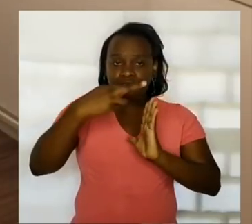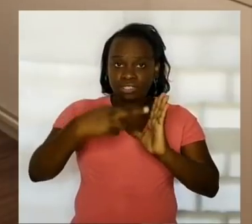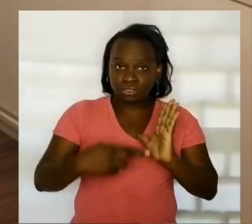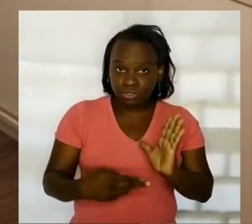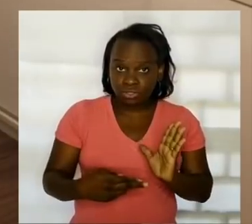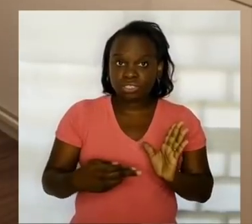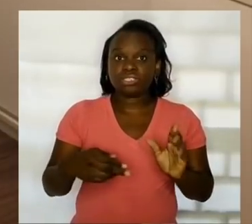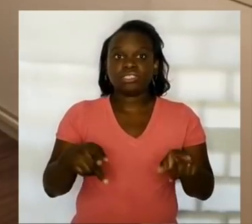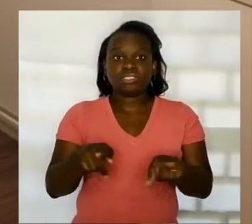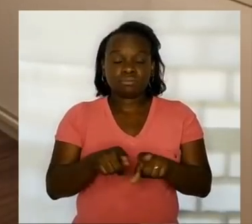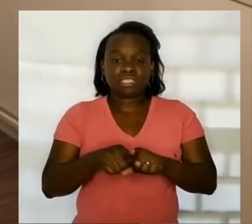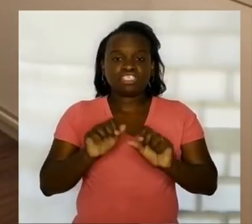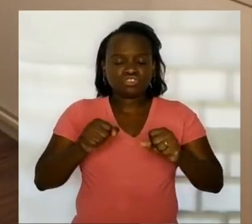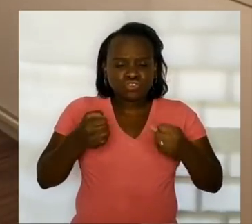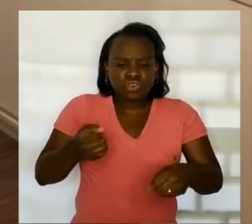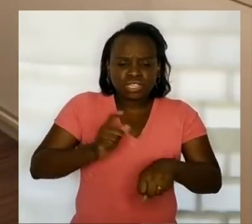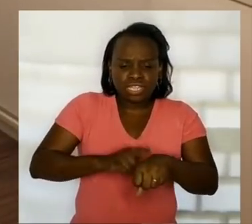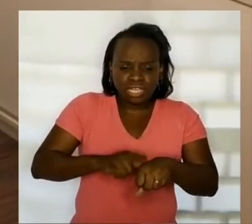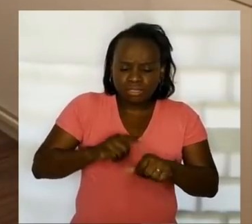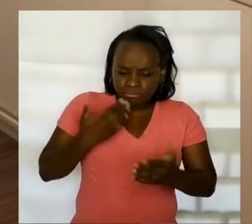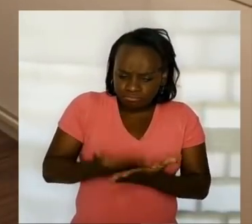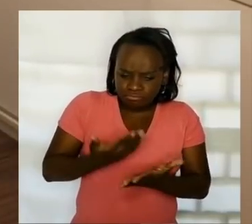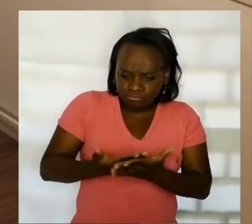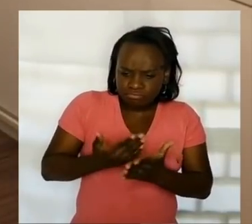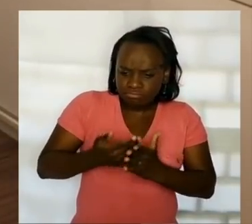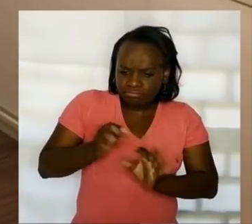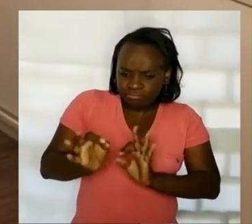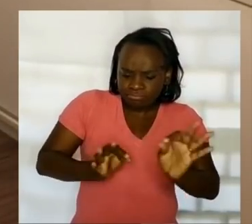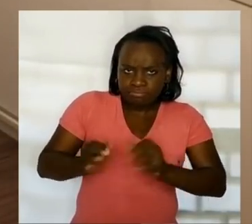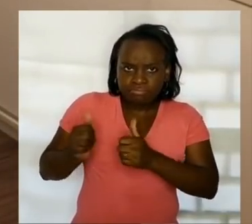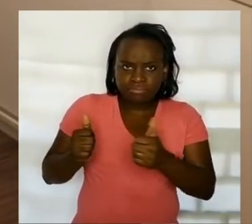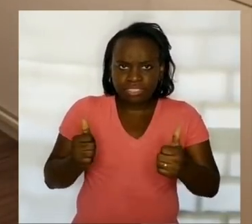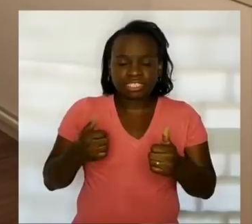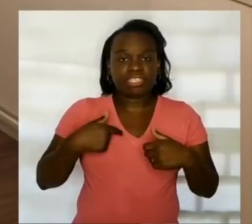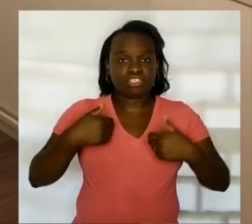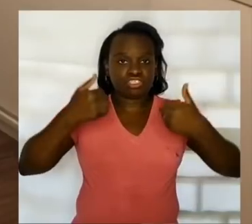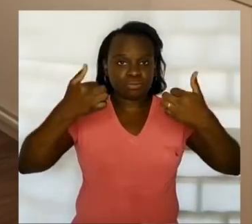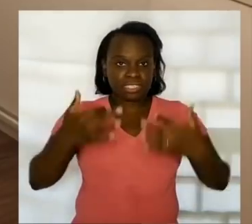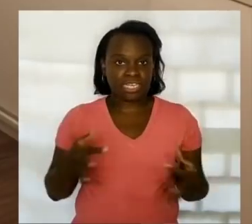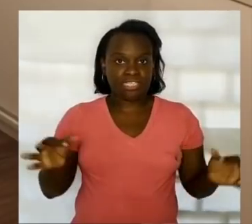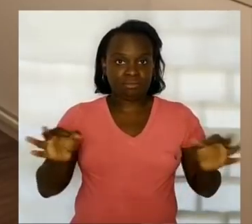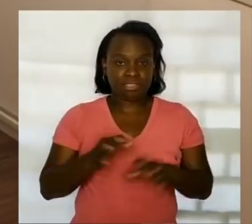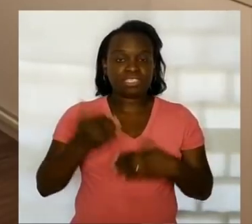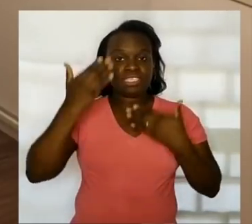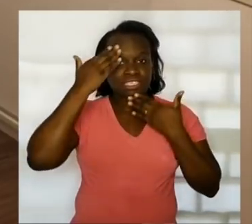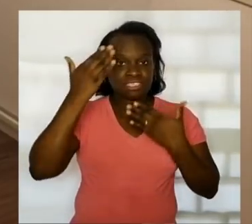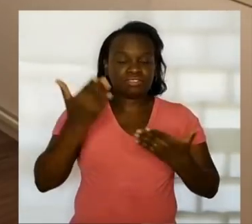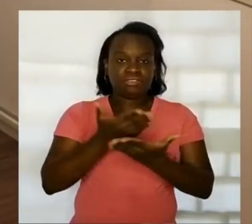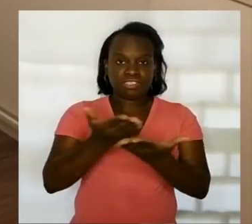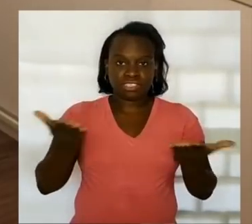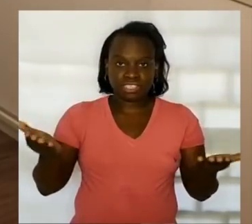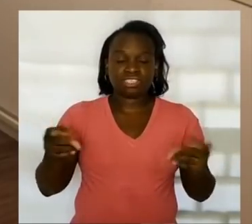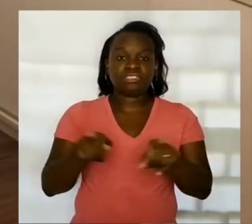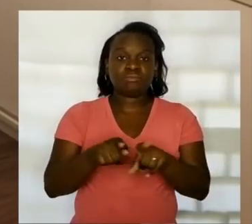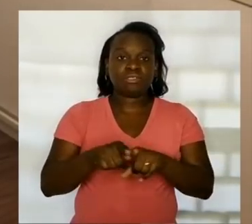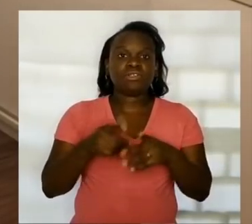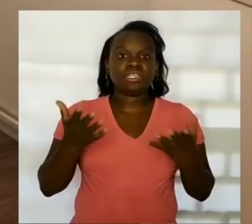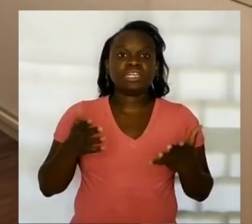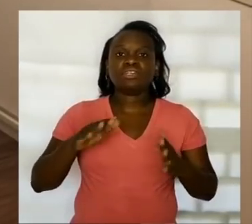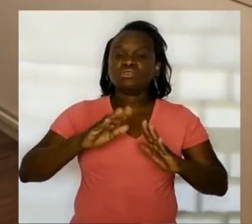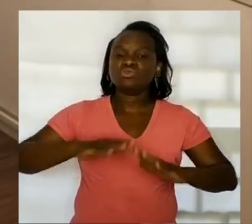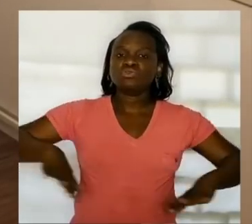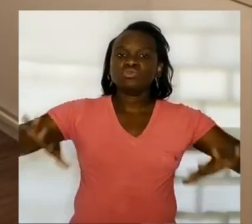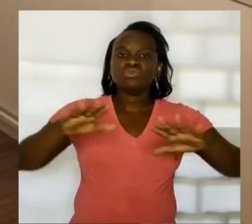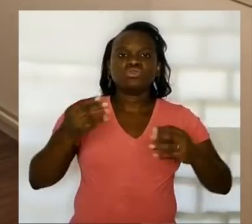seu relatório e dedicar bastante tempo para este relatório, eu termino minha fala agradecendo a vocês e